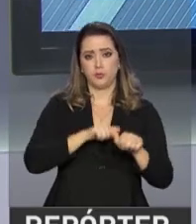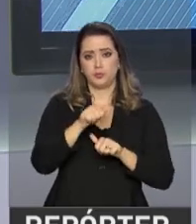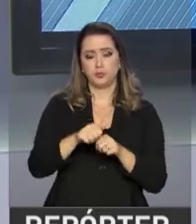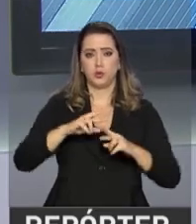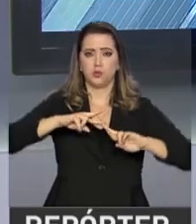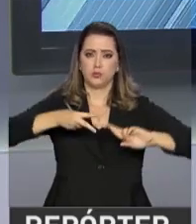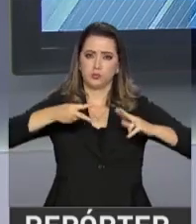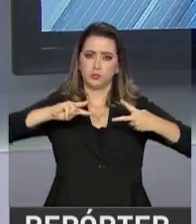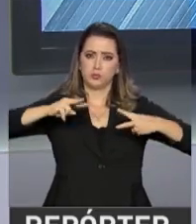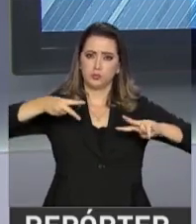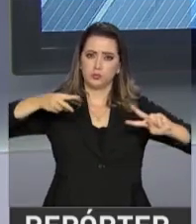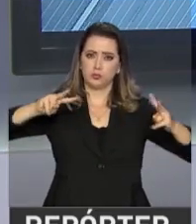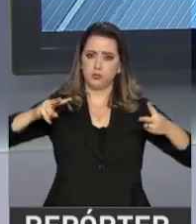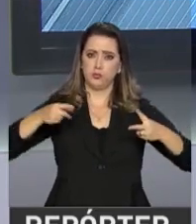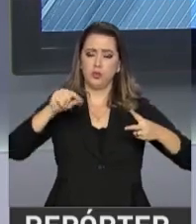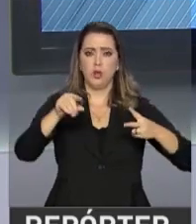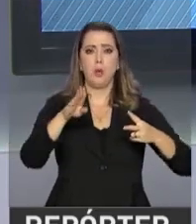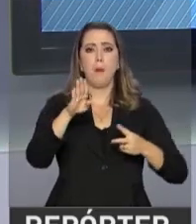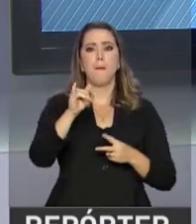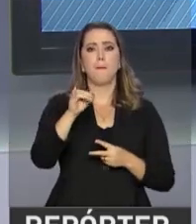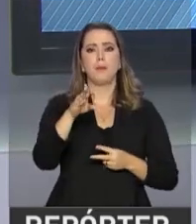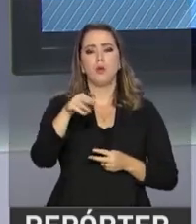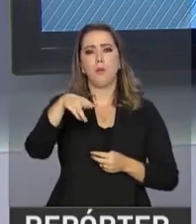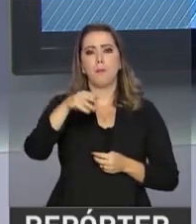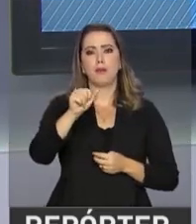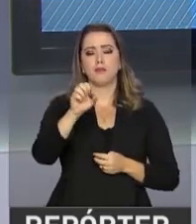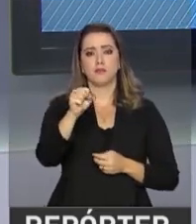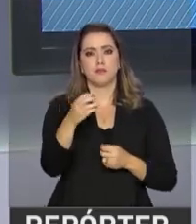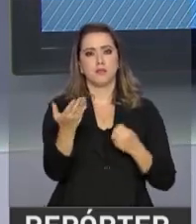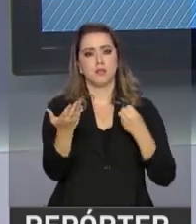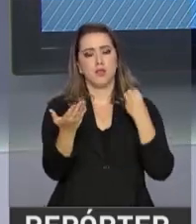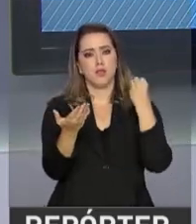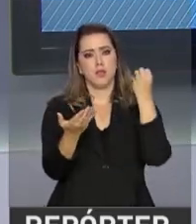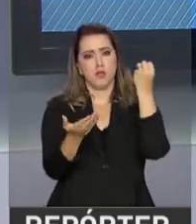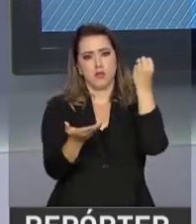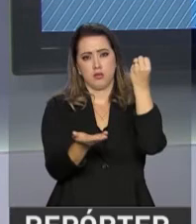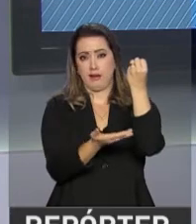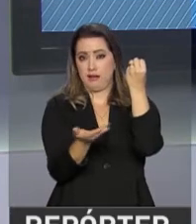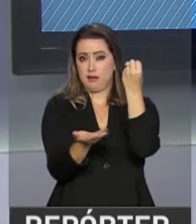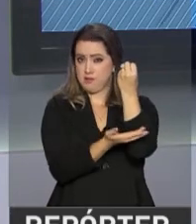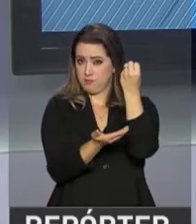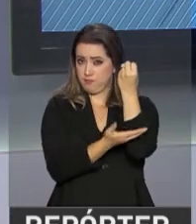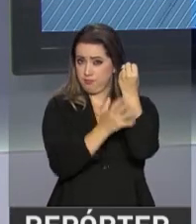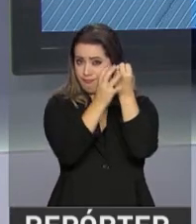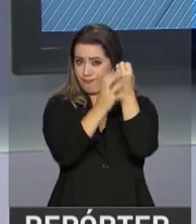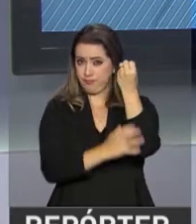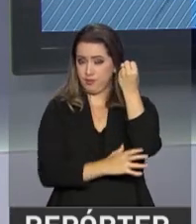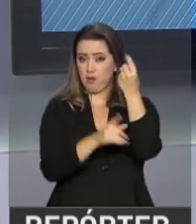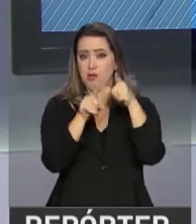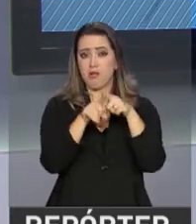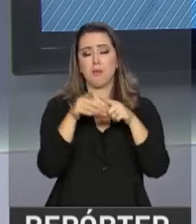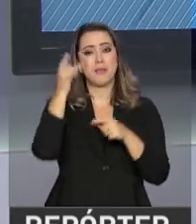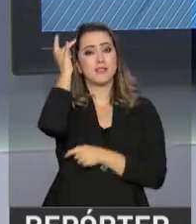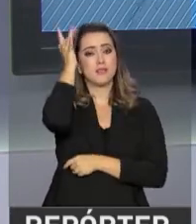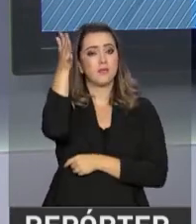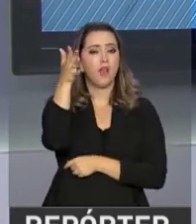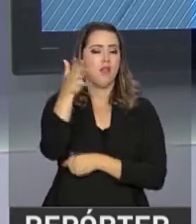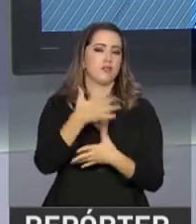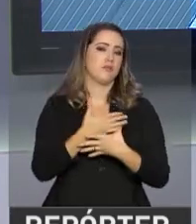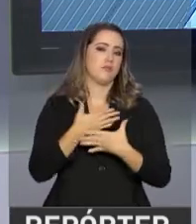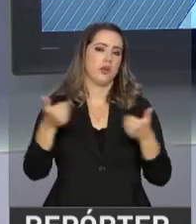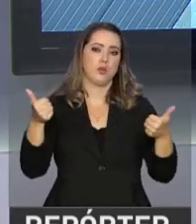das células da biomassa de cana de açúcar a fabricação do biocombustível pode se tornar mais fácil e mais